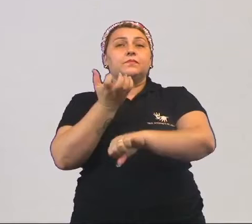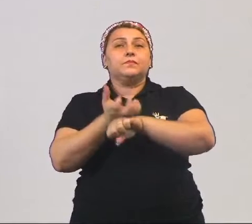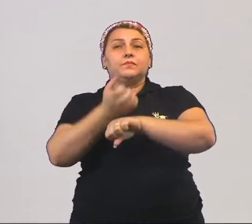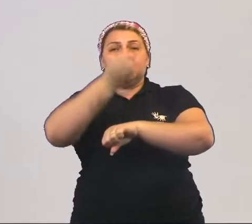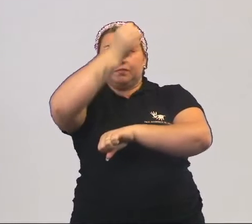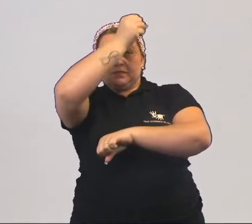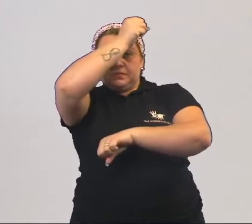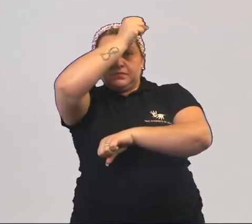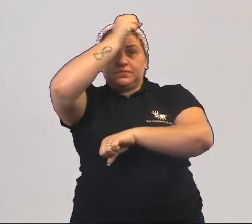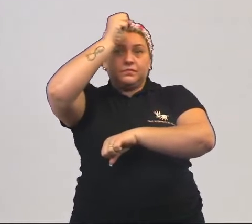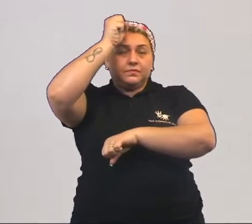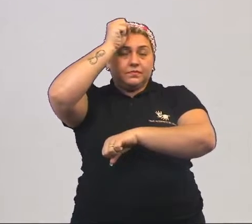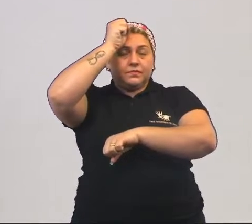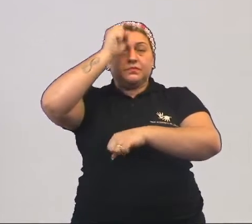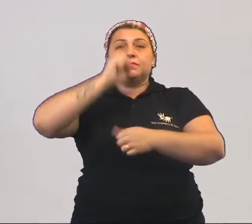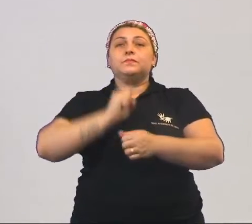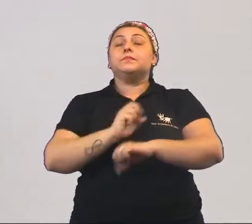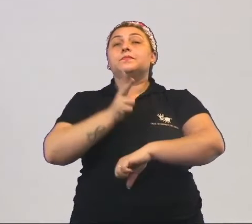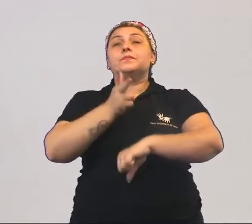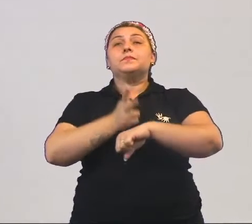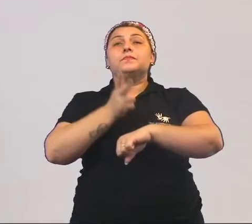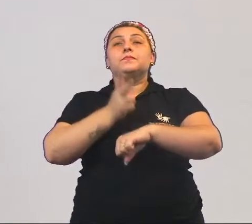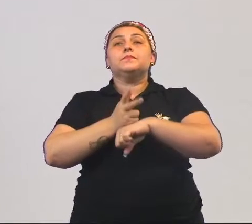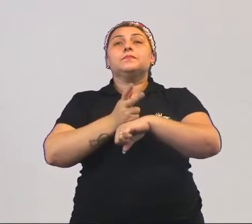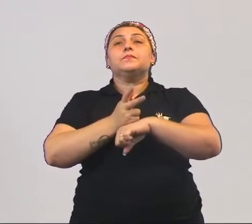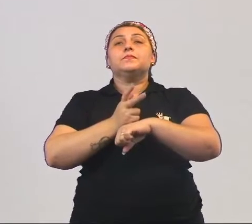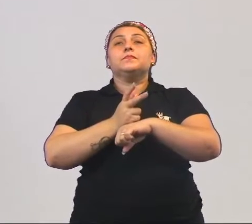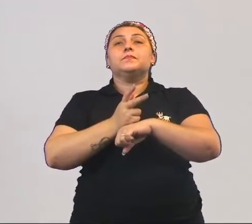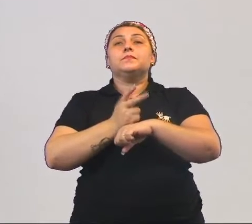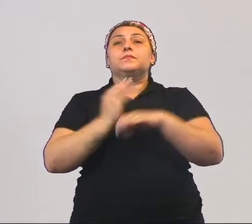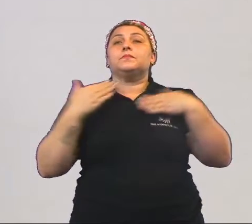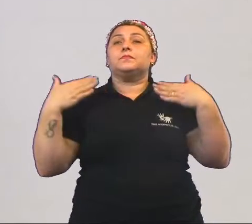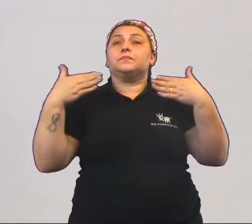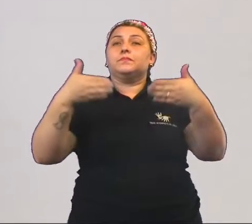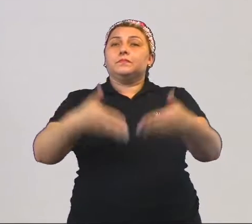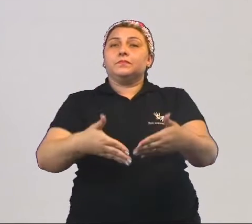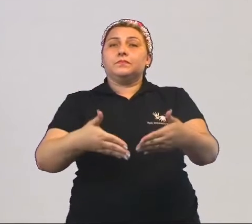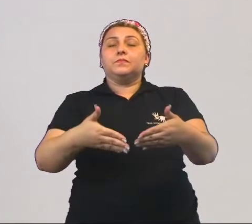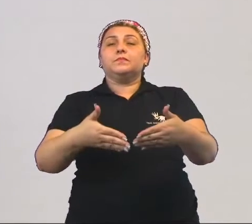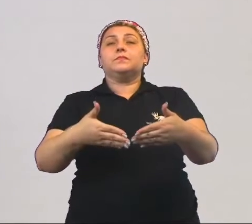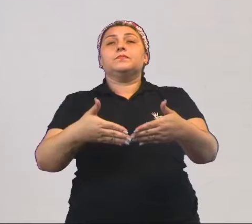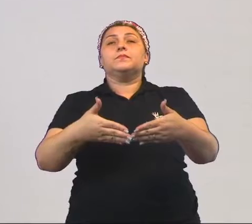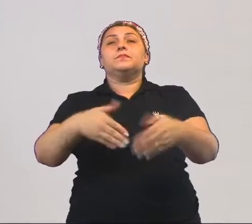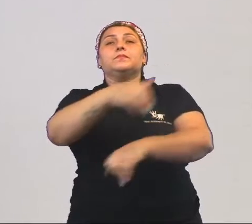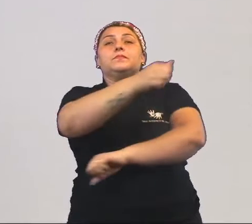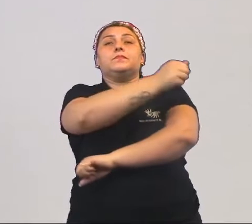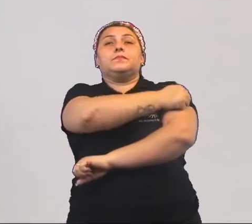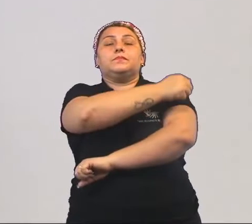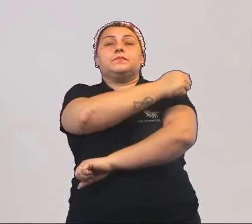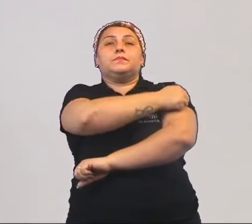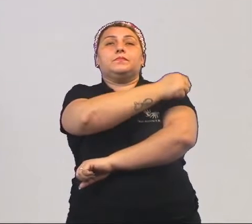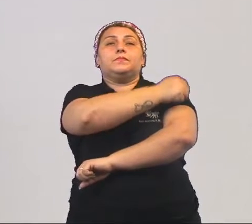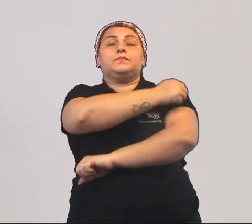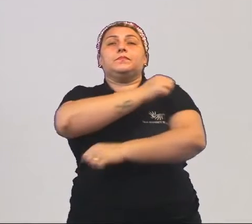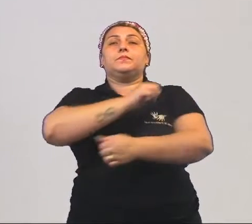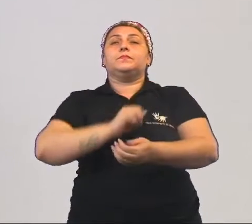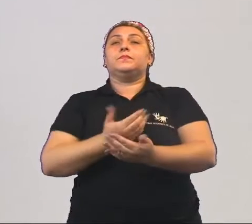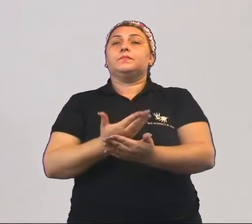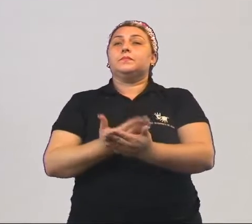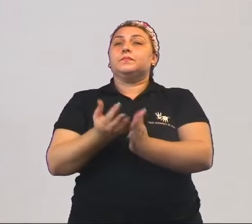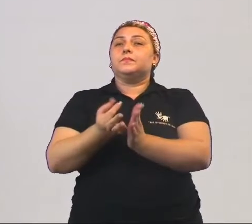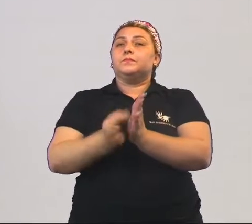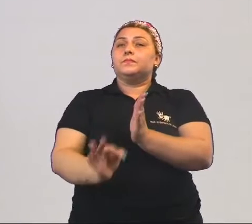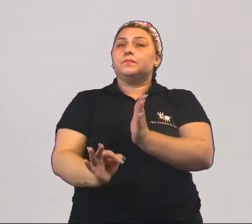curricular Sociologia. Esta videoaula, ela está destinada principalmente a todos aqueles alunos e alunas que